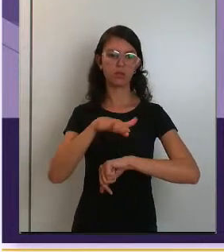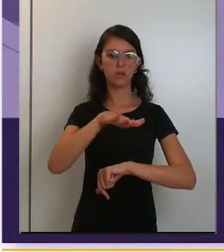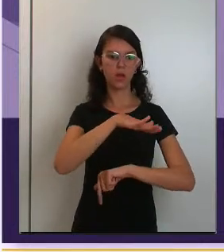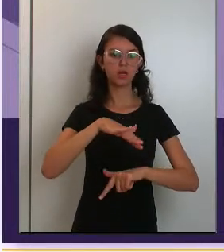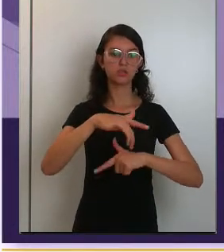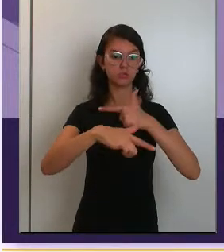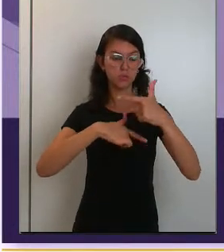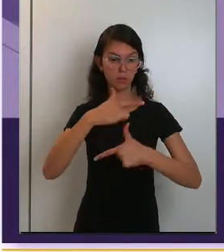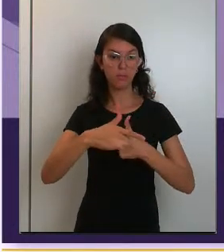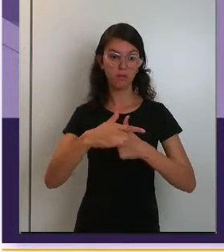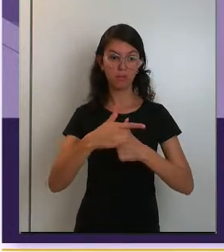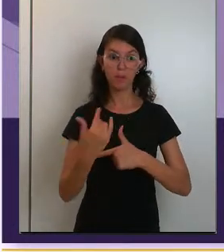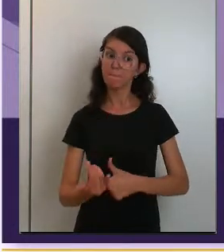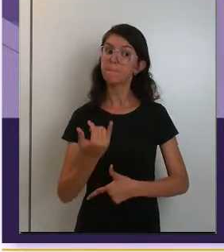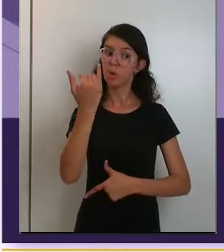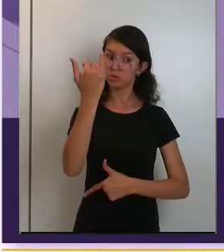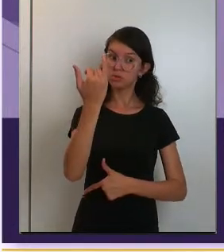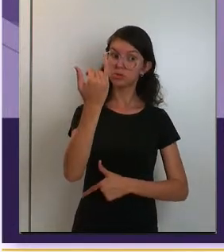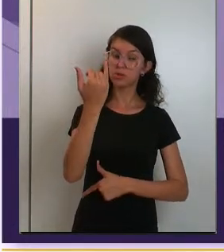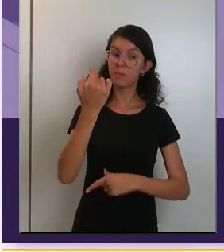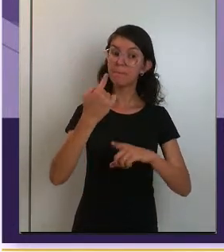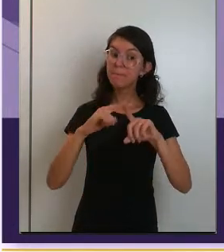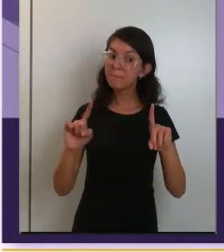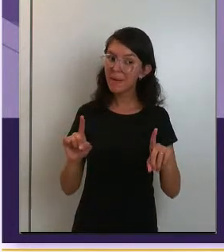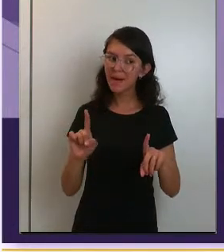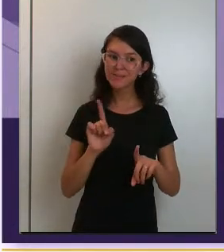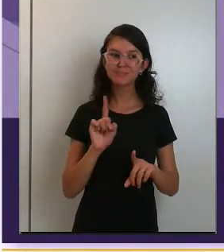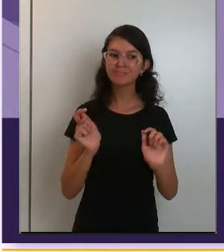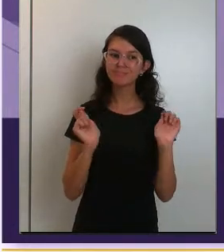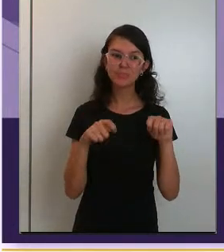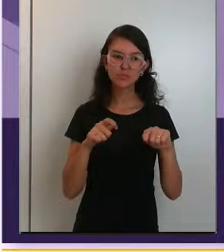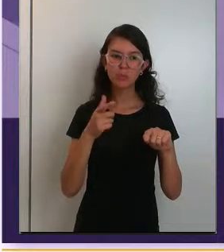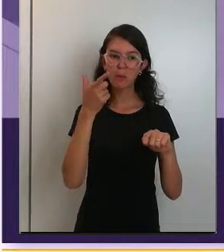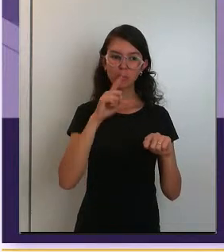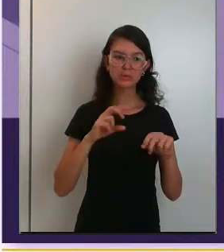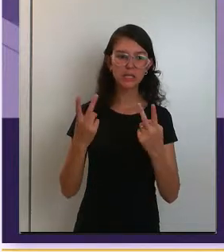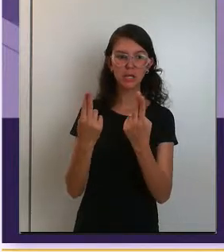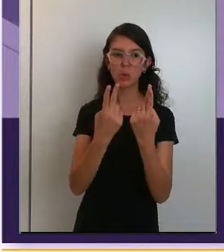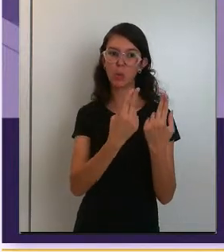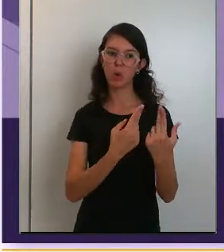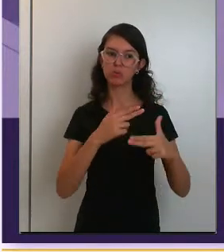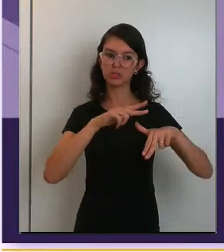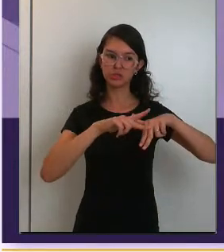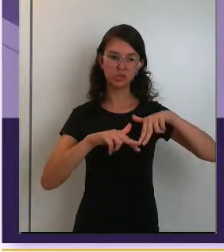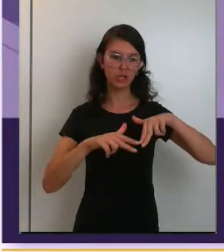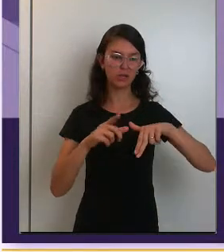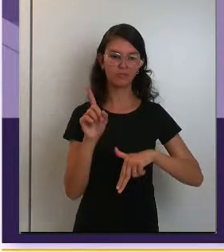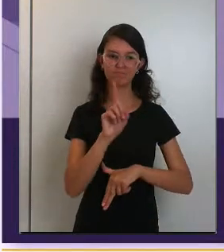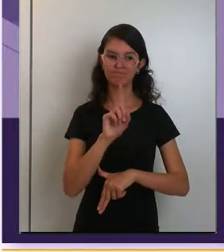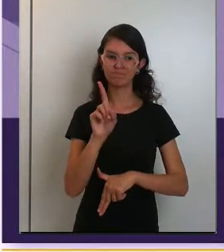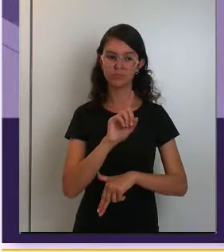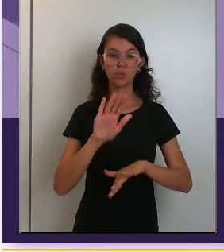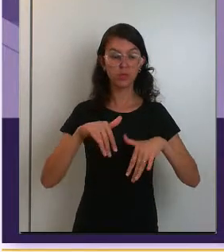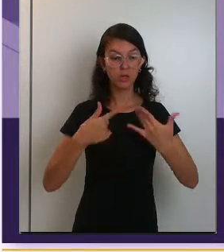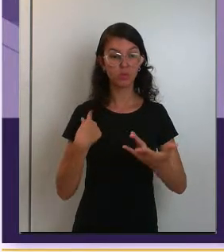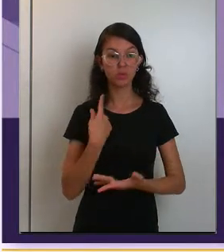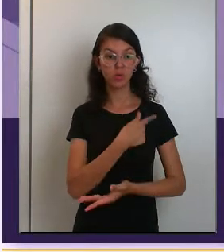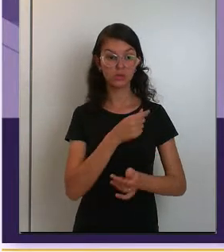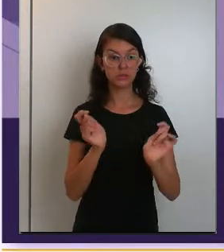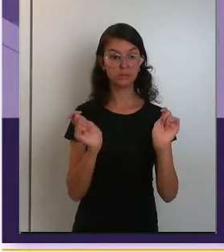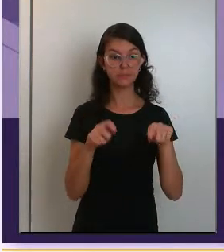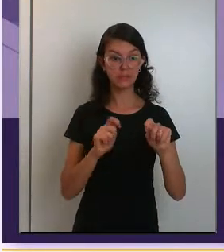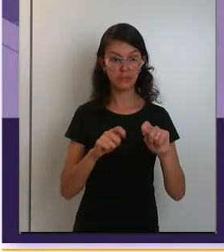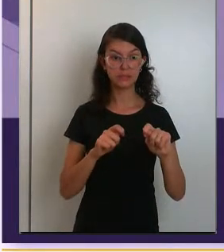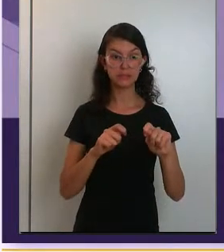claro que são medidas importantes, mas não tem sido suficiente para alcançar a igualdade entre homens e mulheres. A gente precisa também romper com